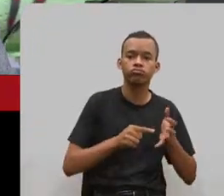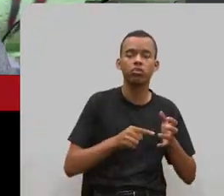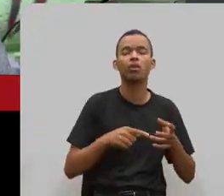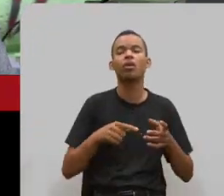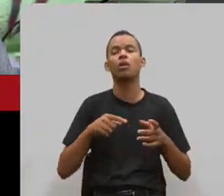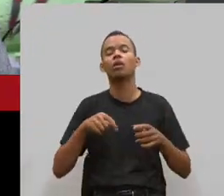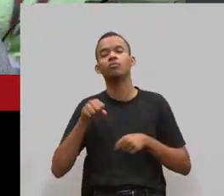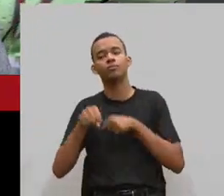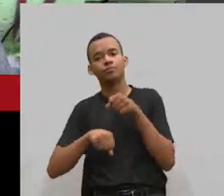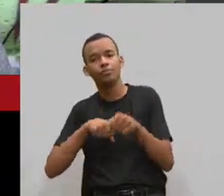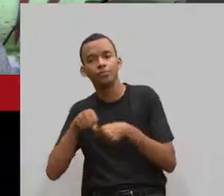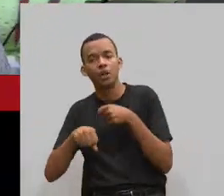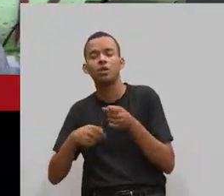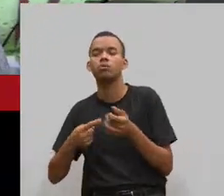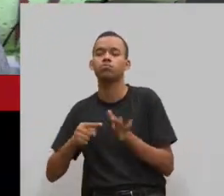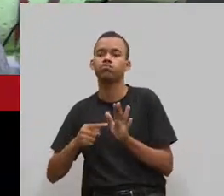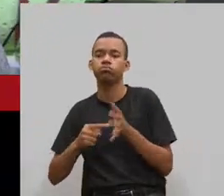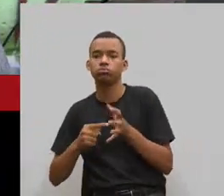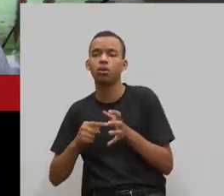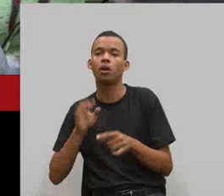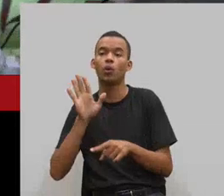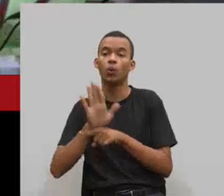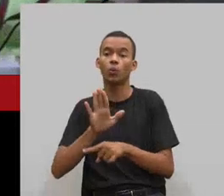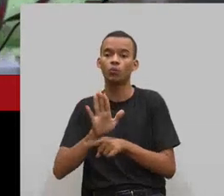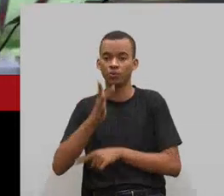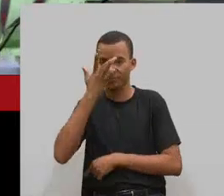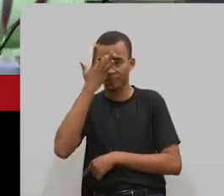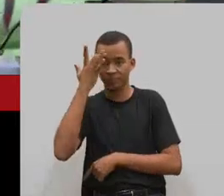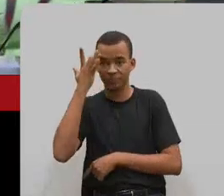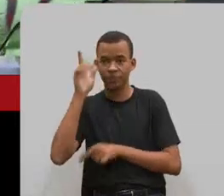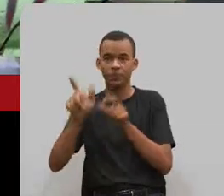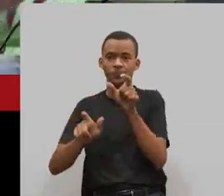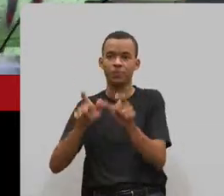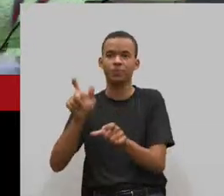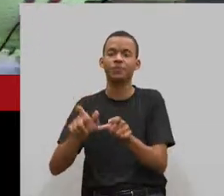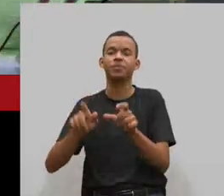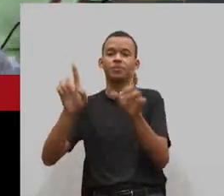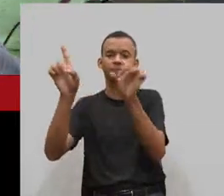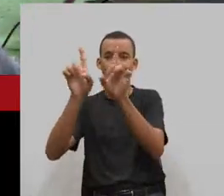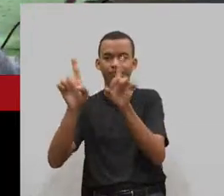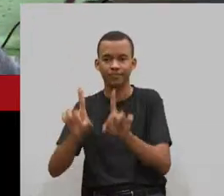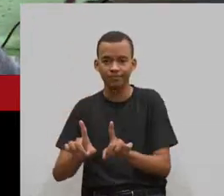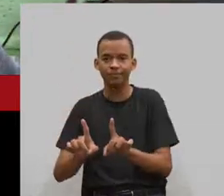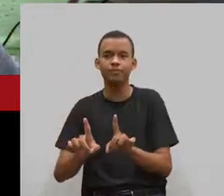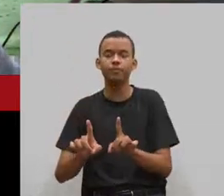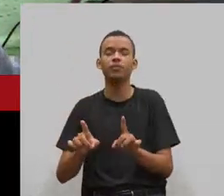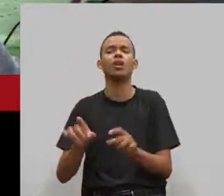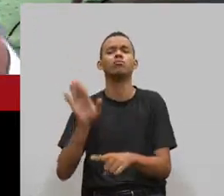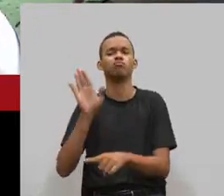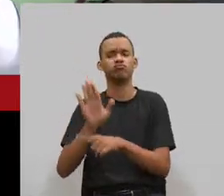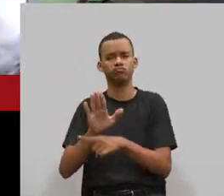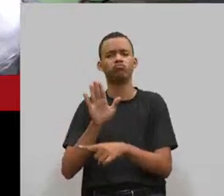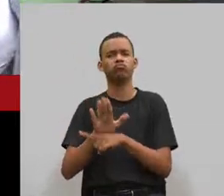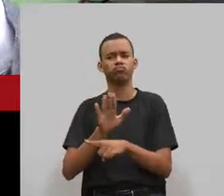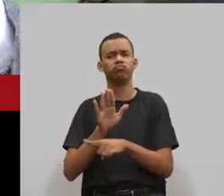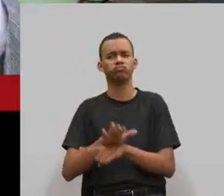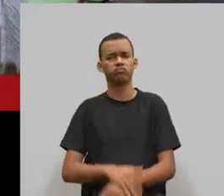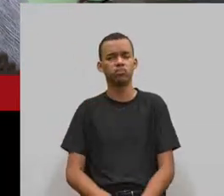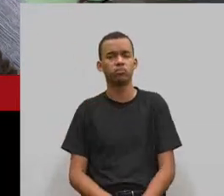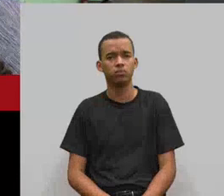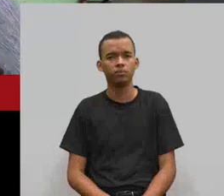com deficiência física forte vai ajudar muito eu passo muito obrigado viu Júlio cés passo a palavra